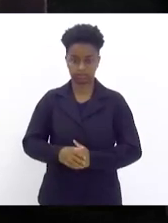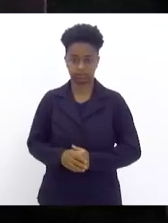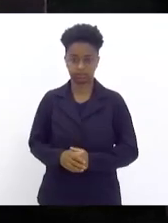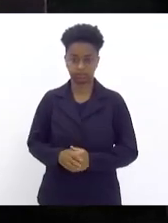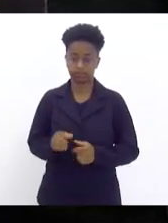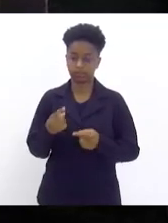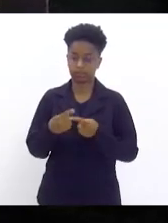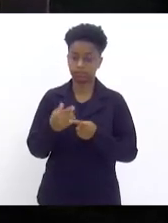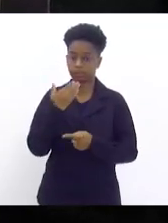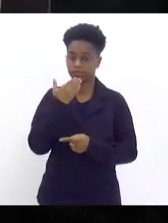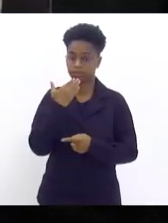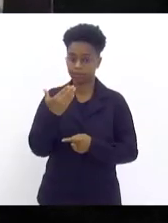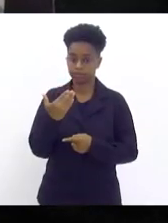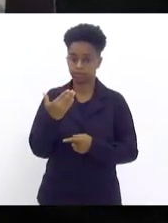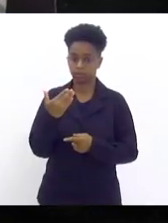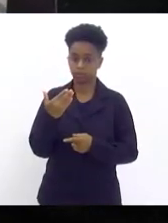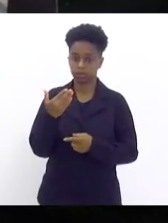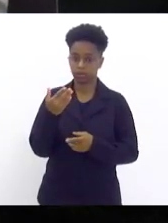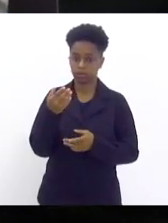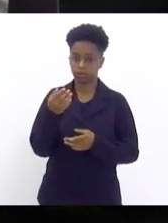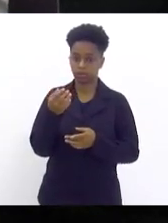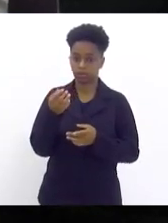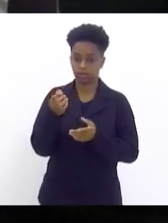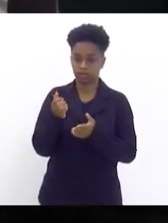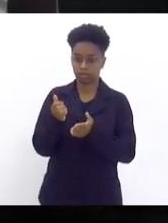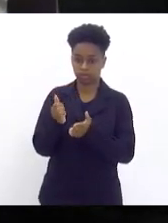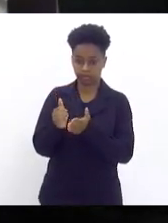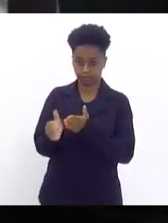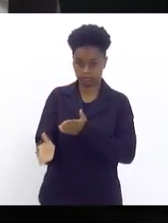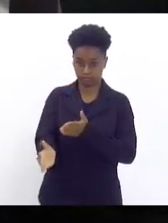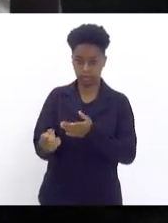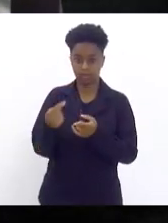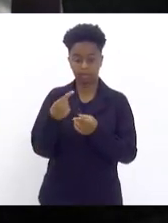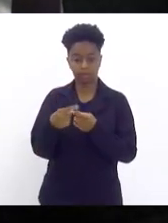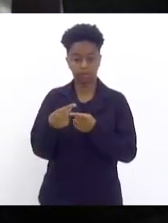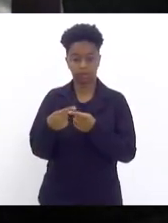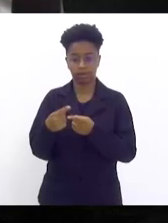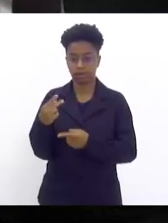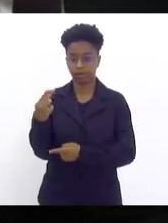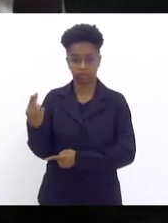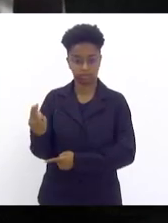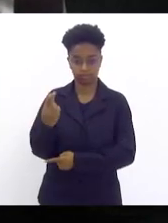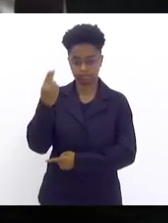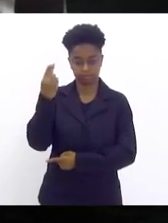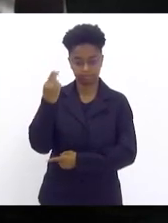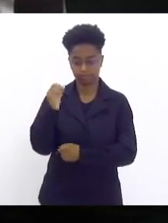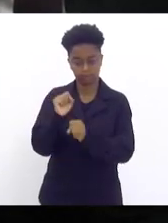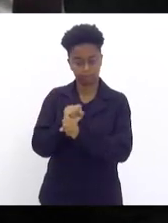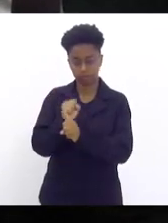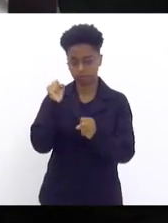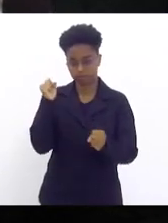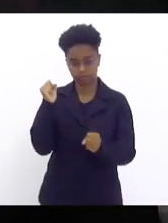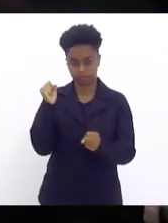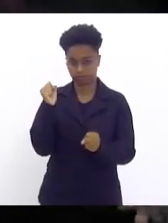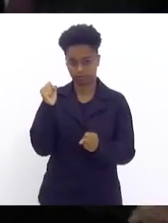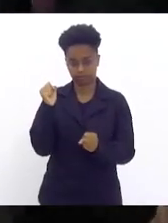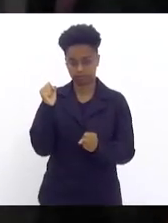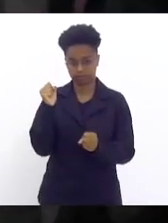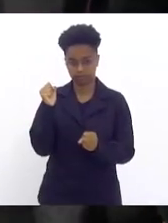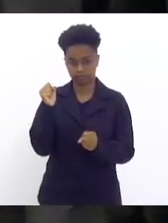pediu as oração obviamente porque é impossível de lidar